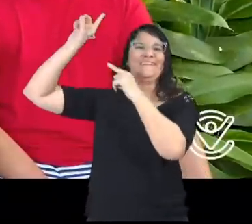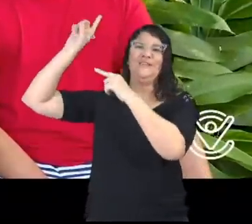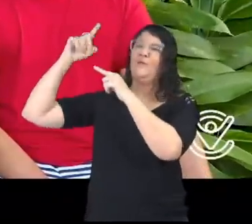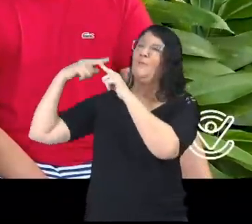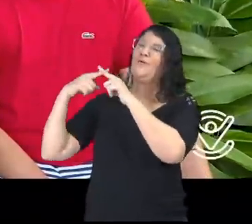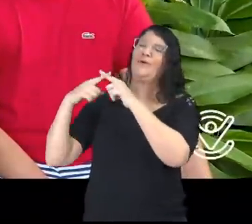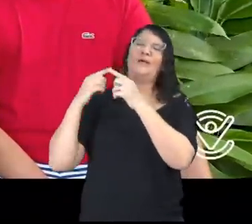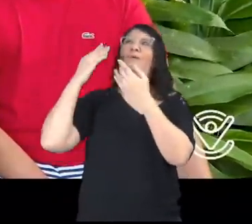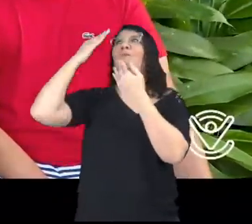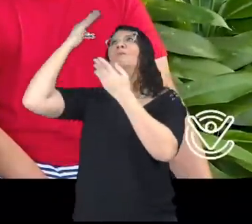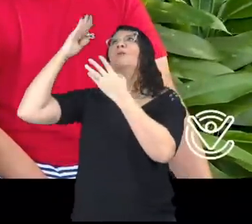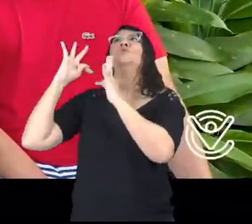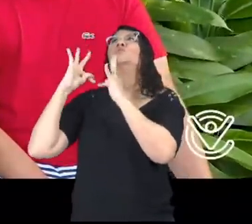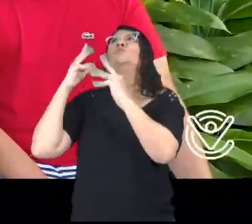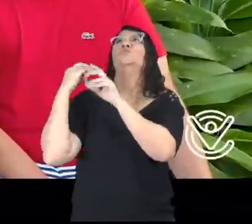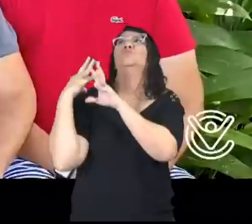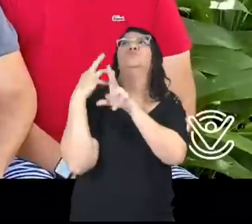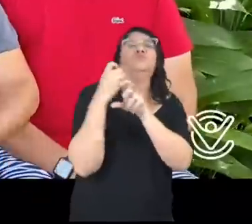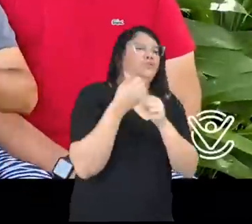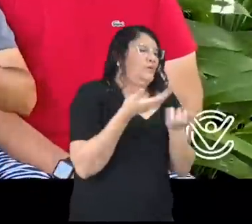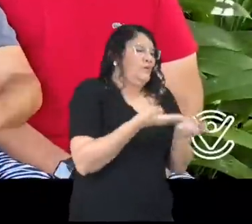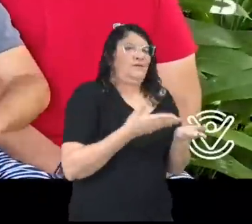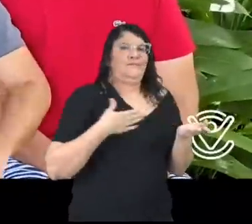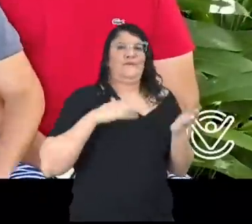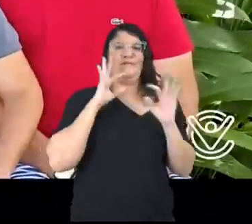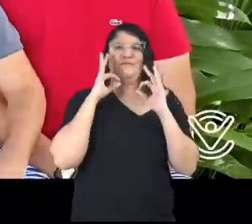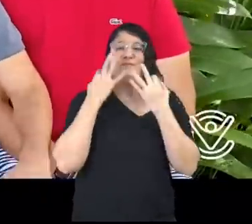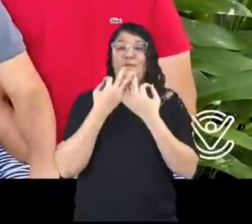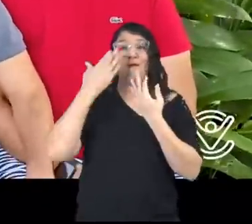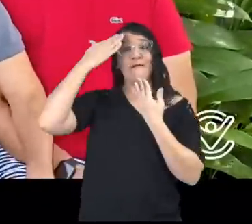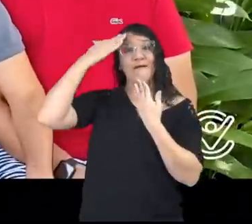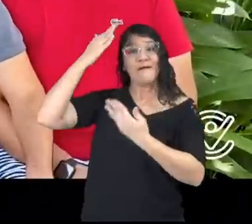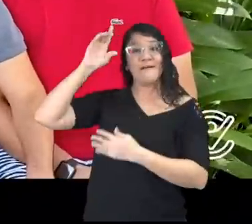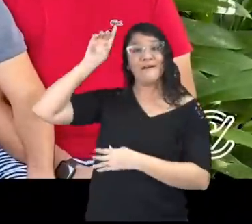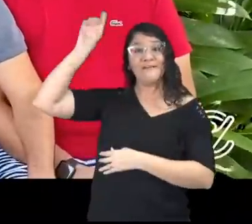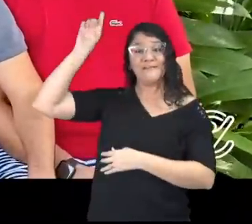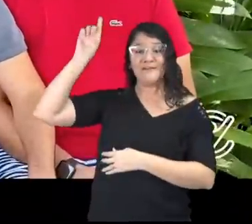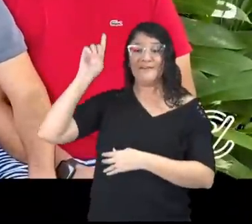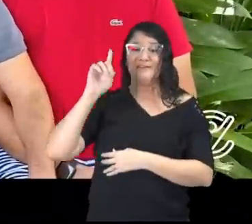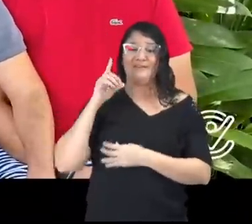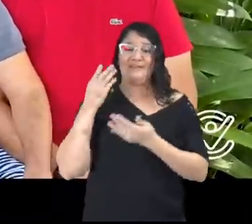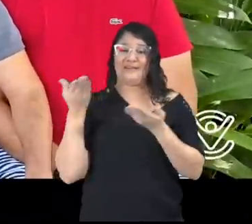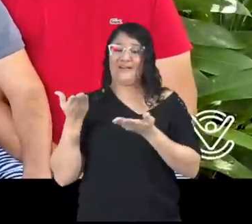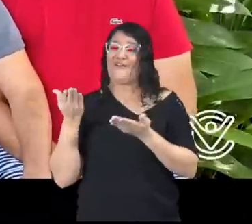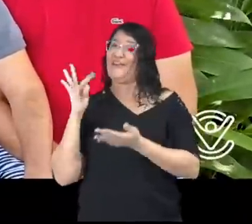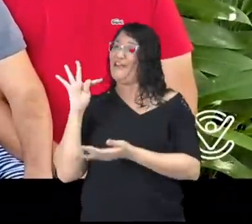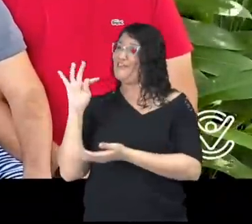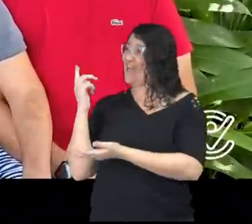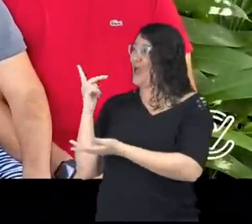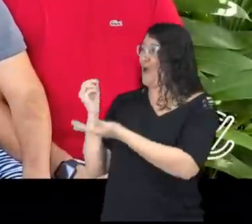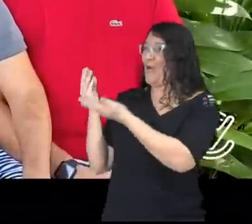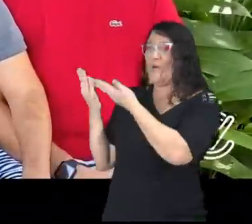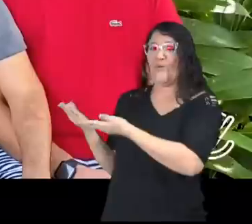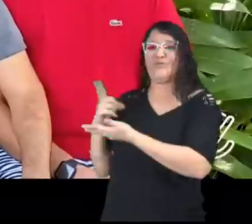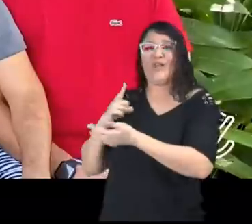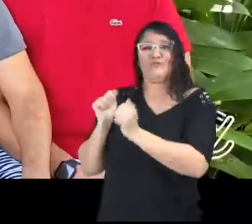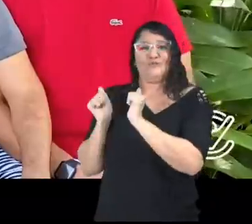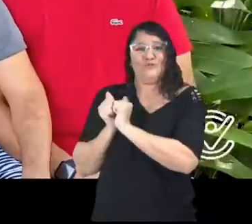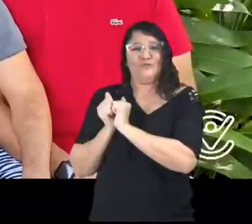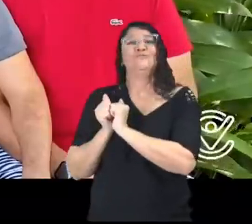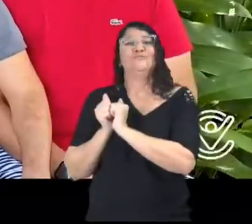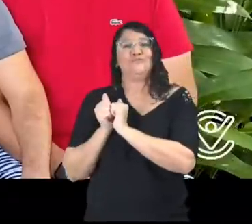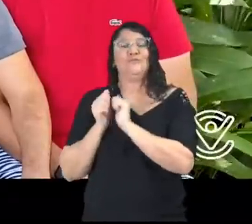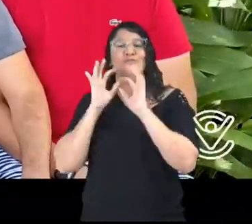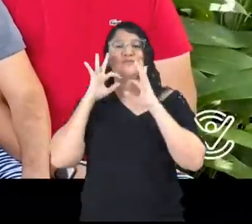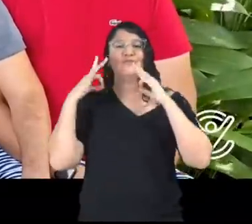que Ele fez na nossa família. Graças a Deus, hoje o Theo está aqui conosco, junto da nossa família. Nós podemos